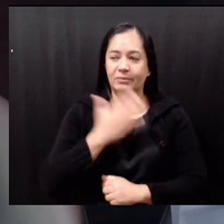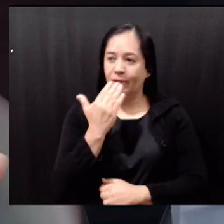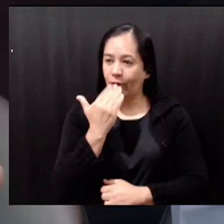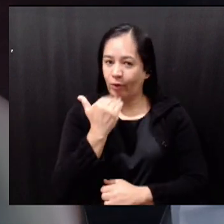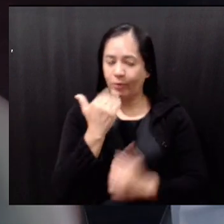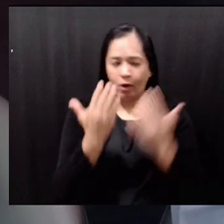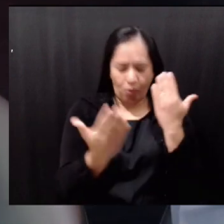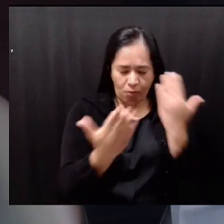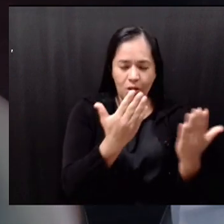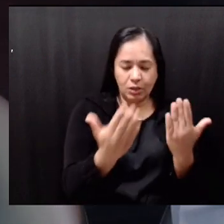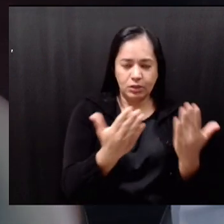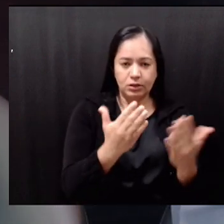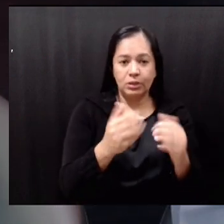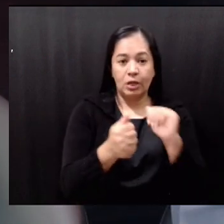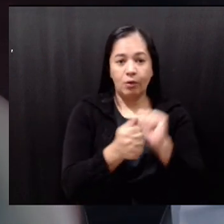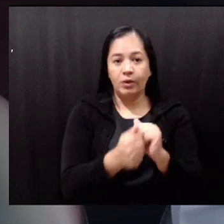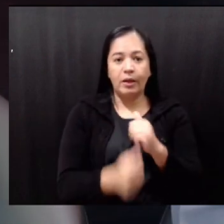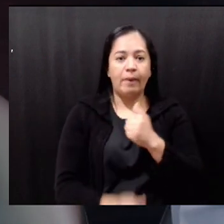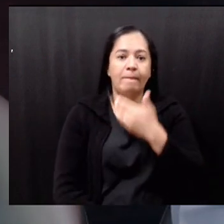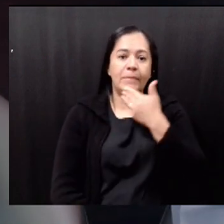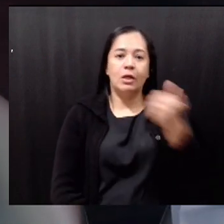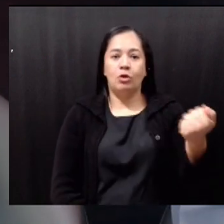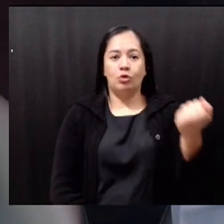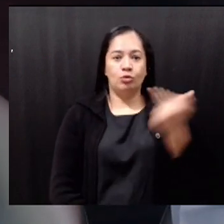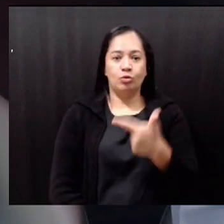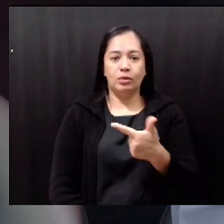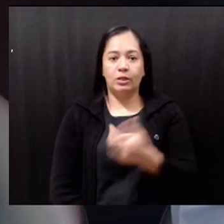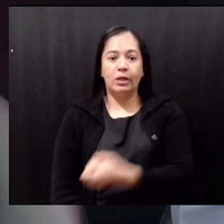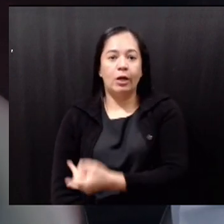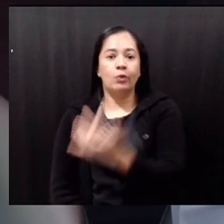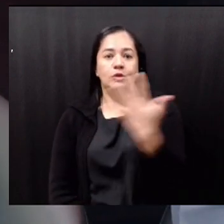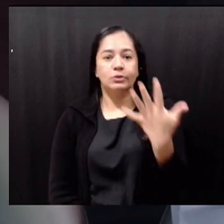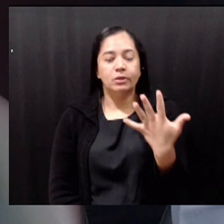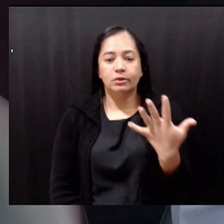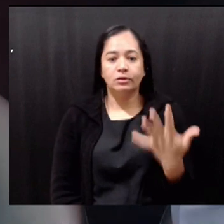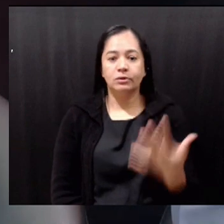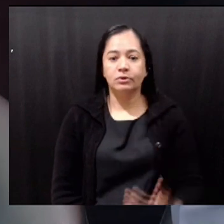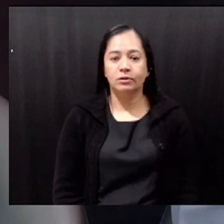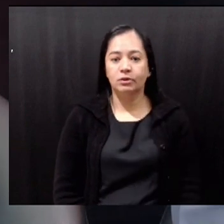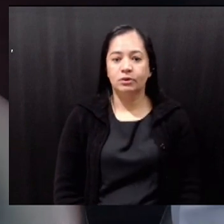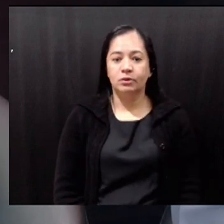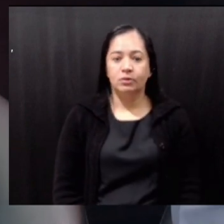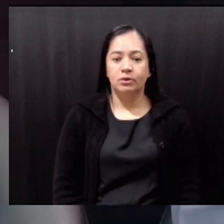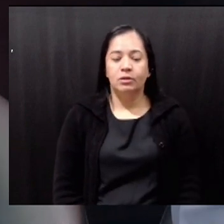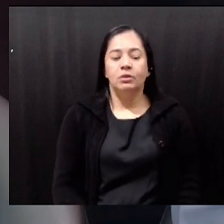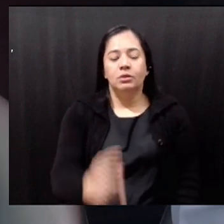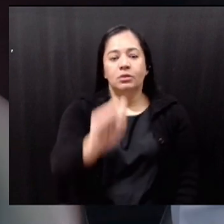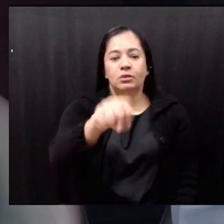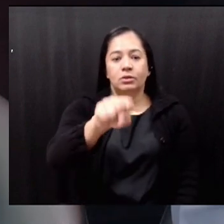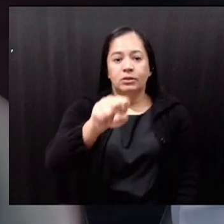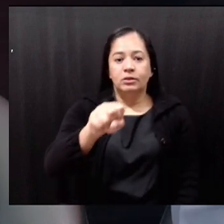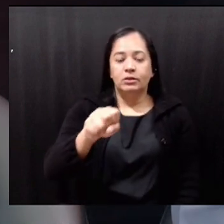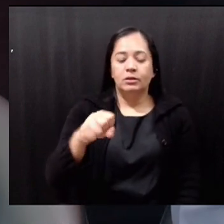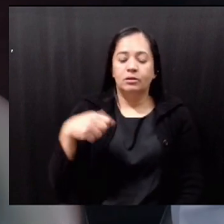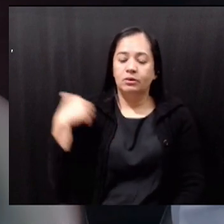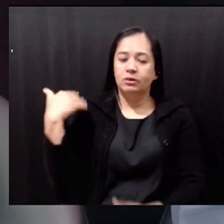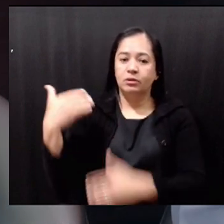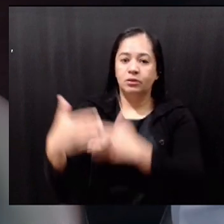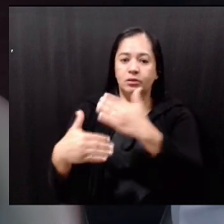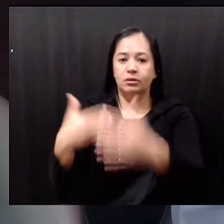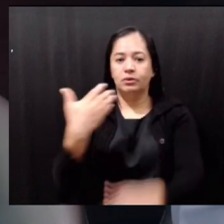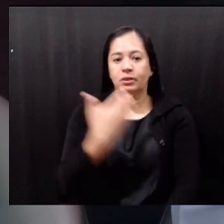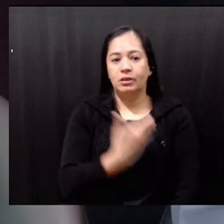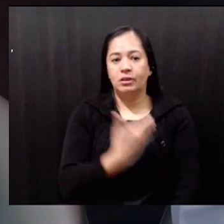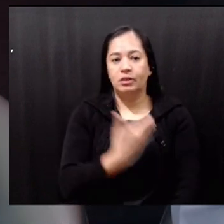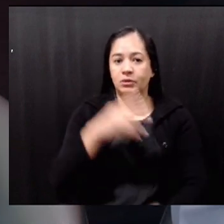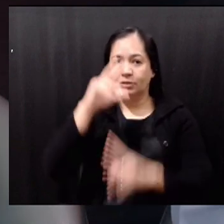qualidade ela é muito mais importante do que a quantidade, né. Então sim, a longo prazo, amizades fortes e mais